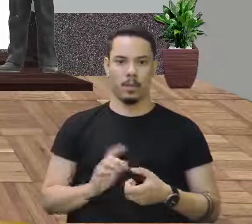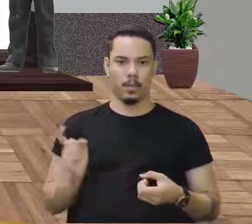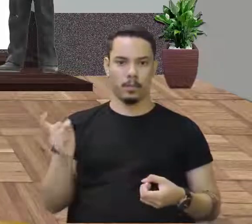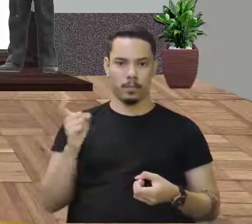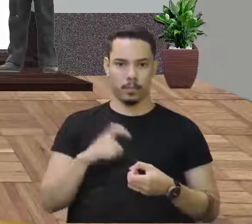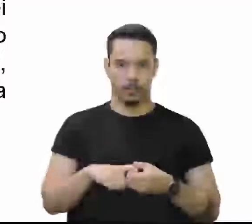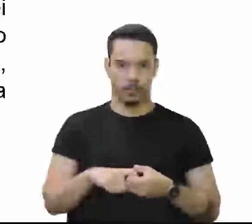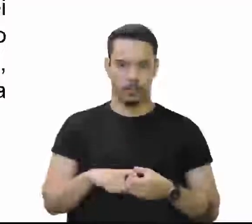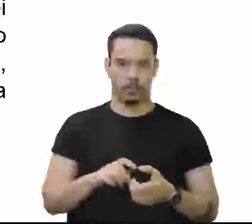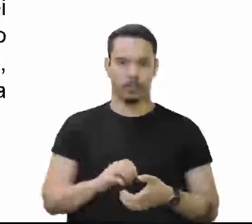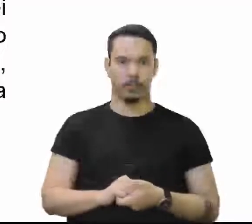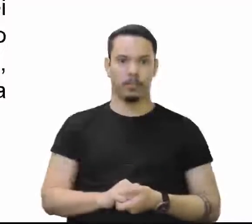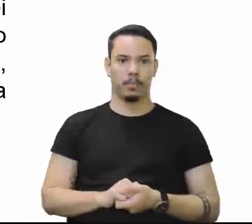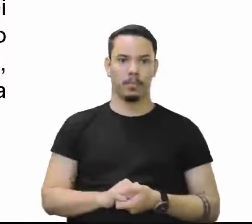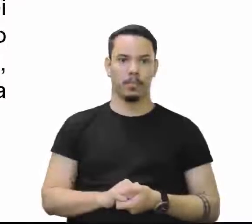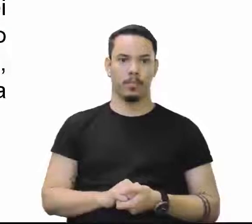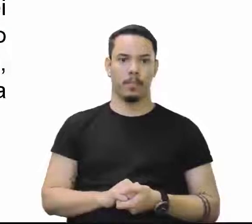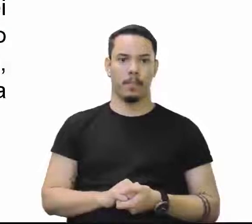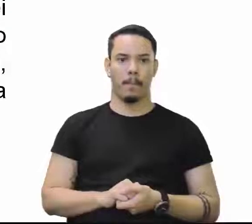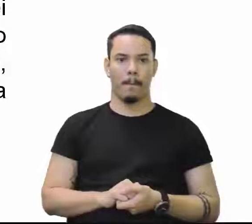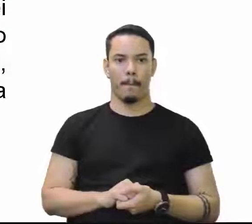vocês,